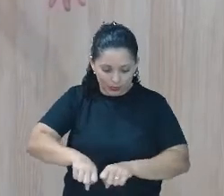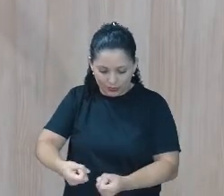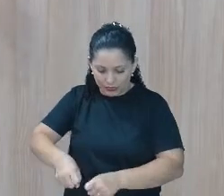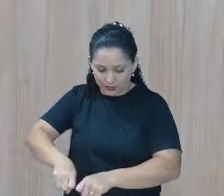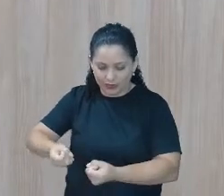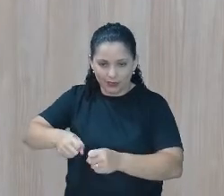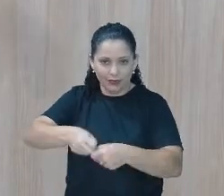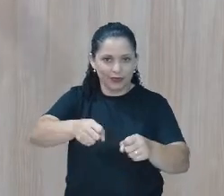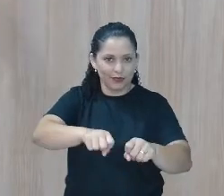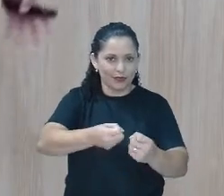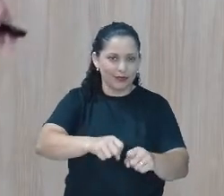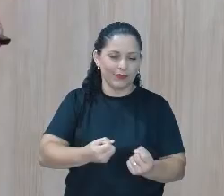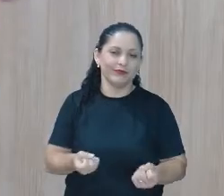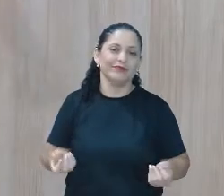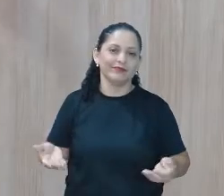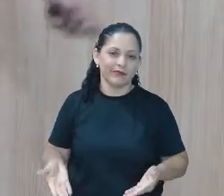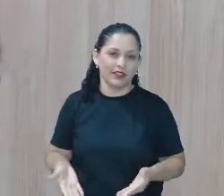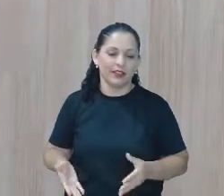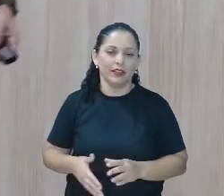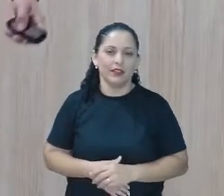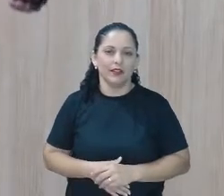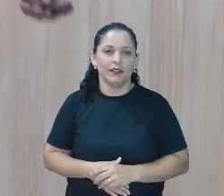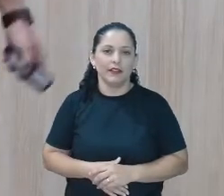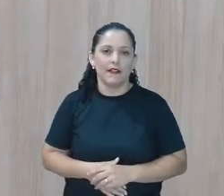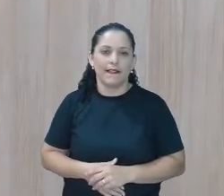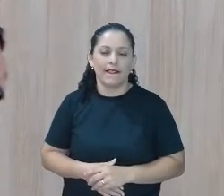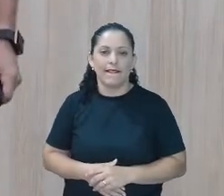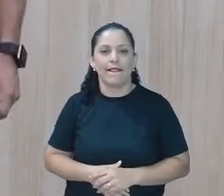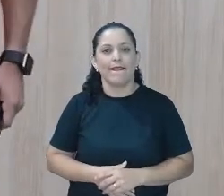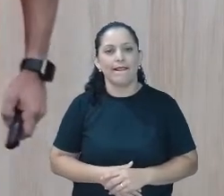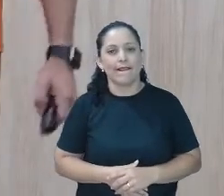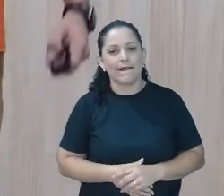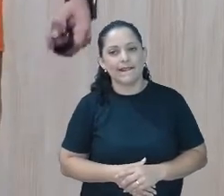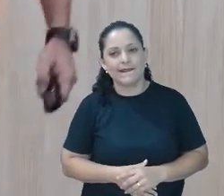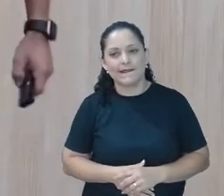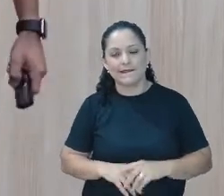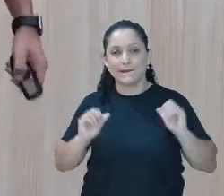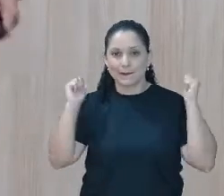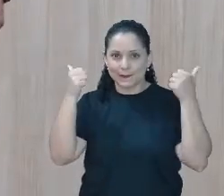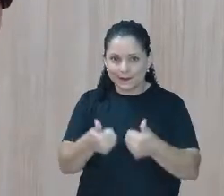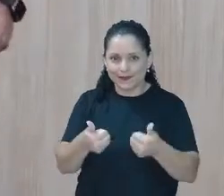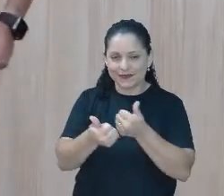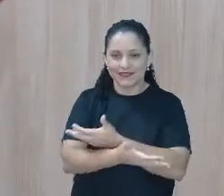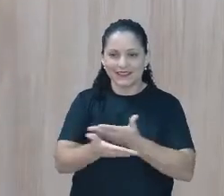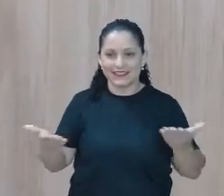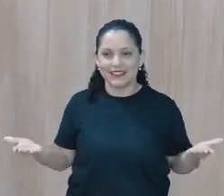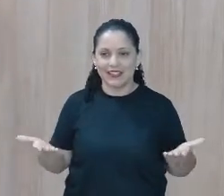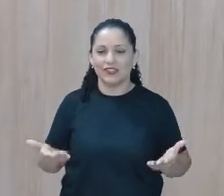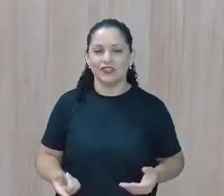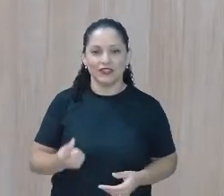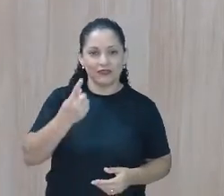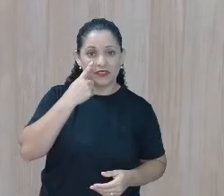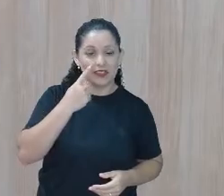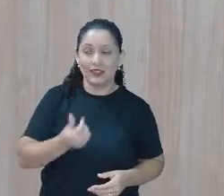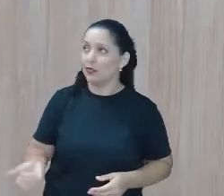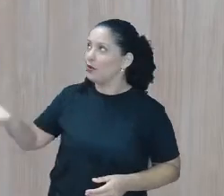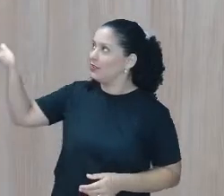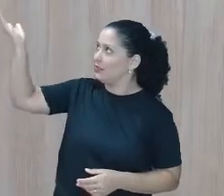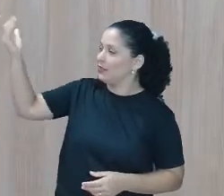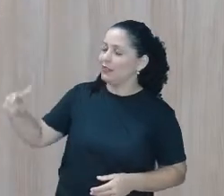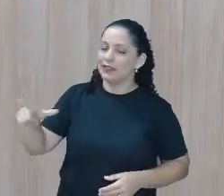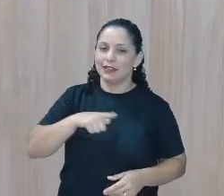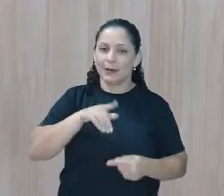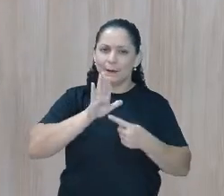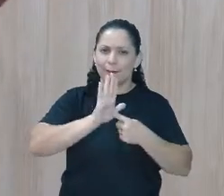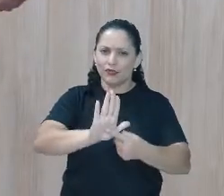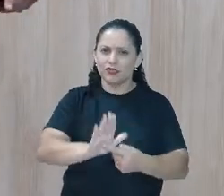fracionou o osso, né? Não porque você quis, né? Claro, foi um acidente. Beleza, pessoal? Então, ó, eu tenho aí que todas